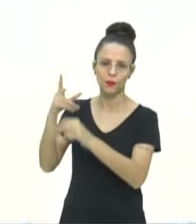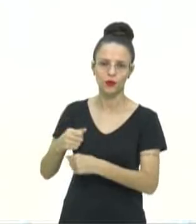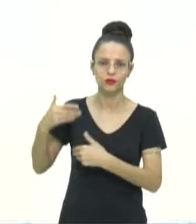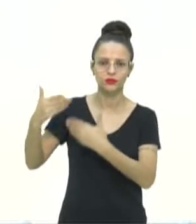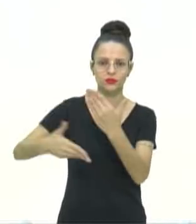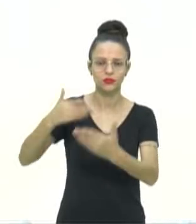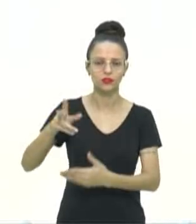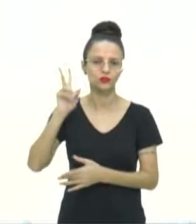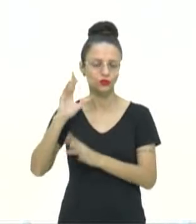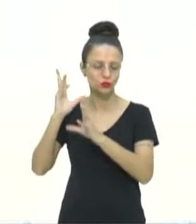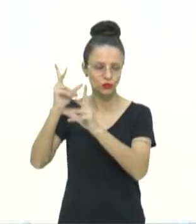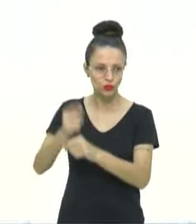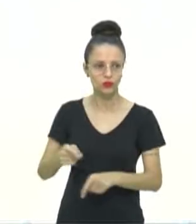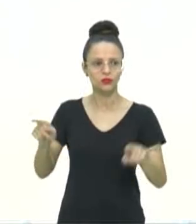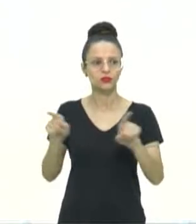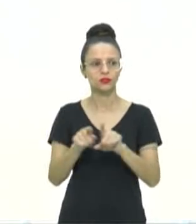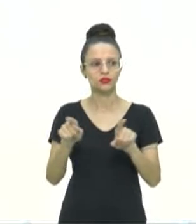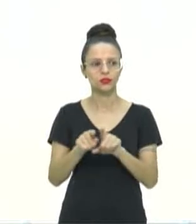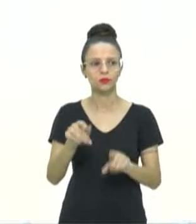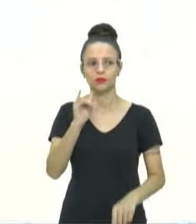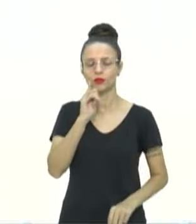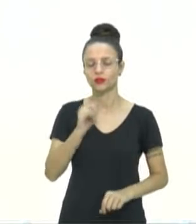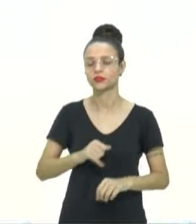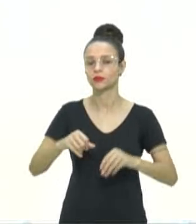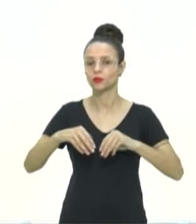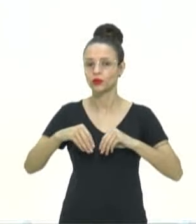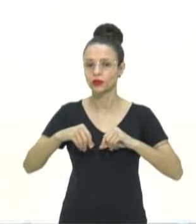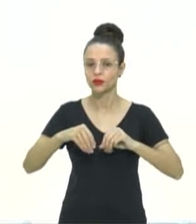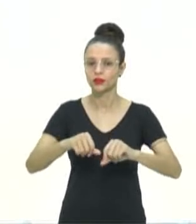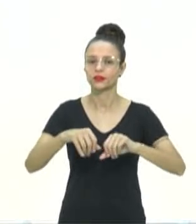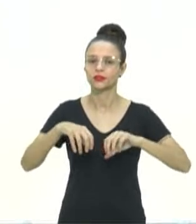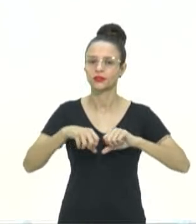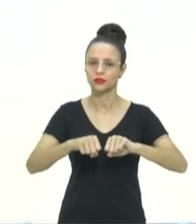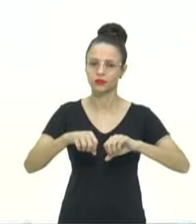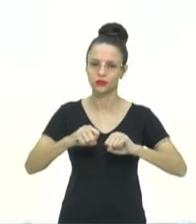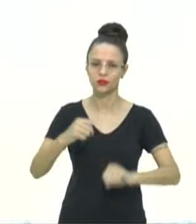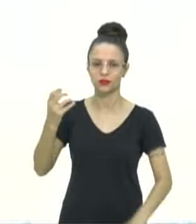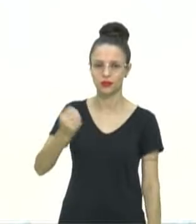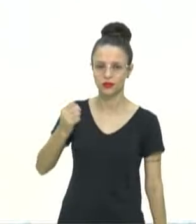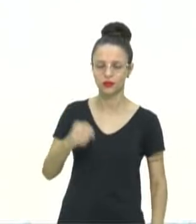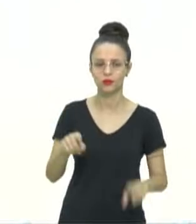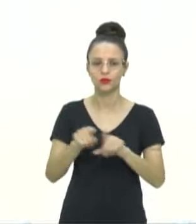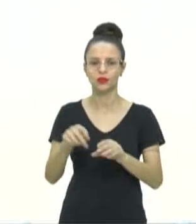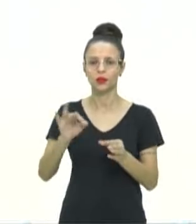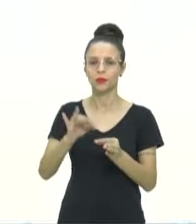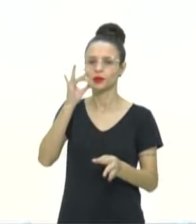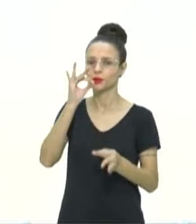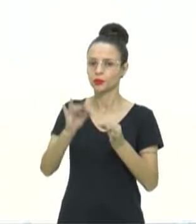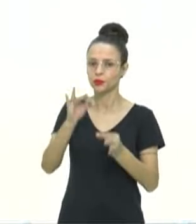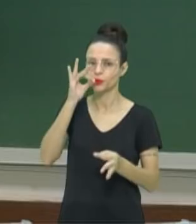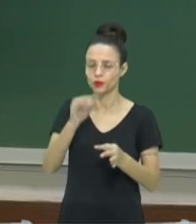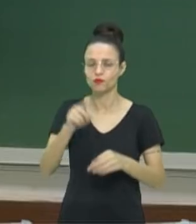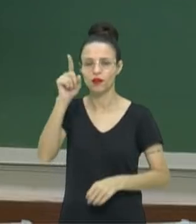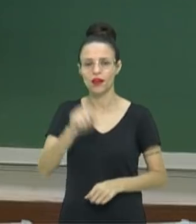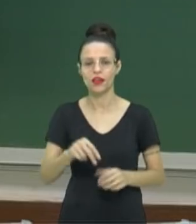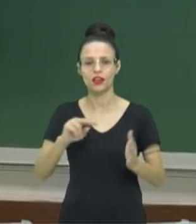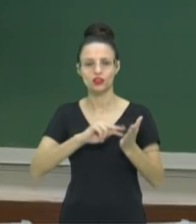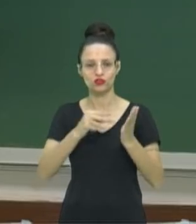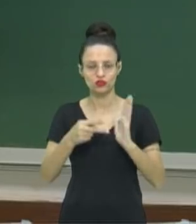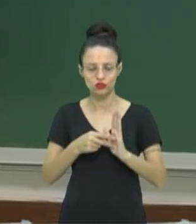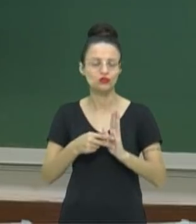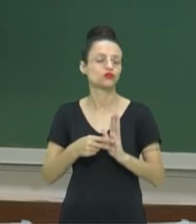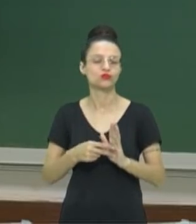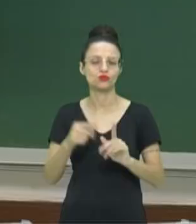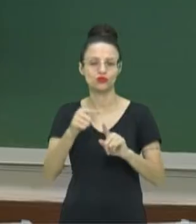clima subtropical, como o trigo e a uva, que são tipos ali de vegetais